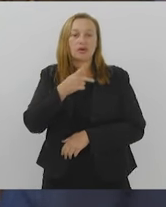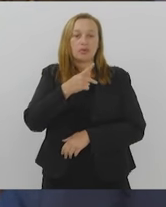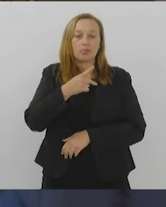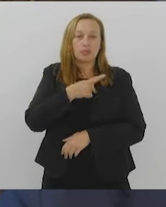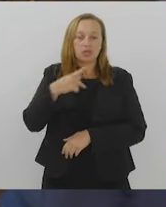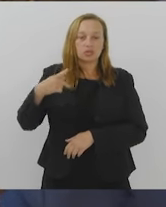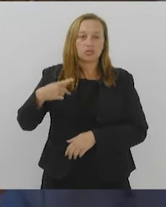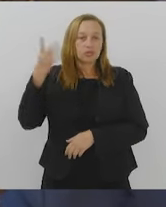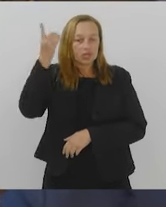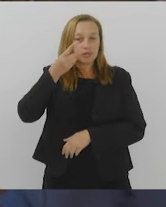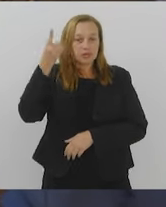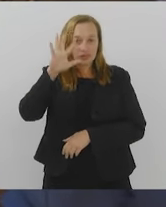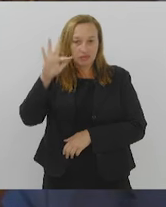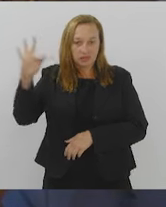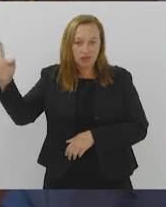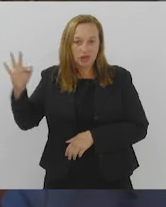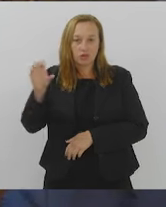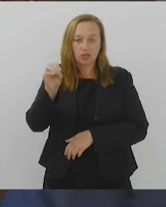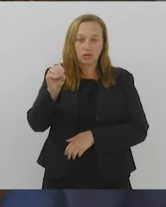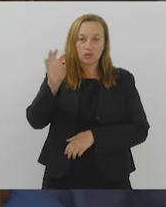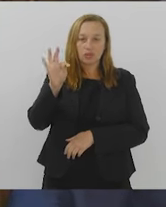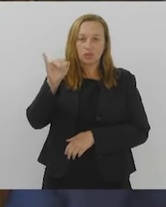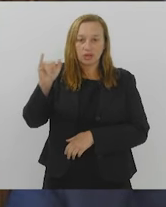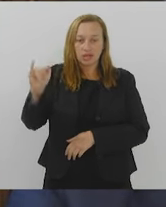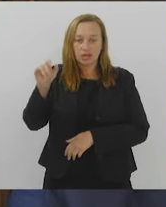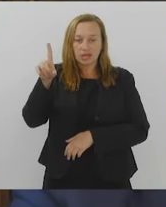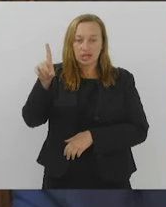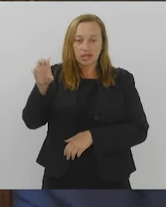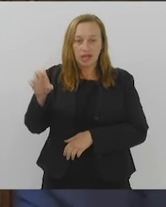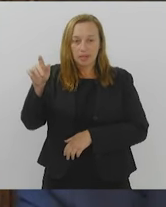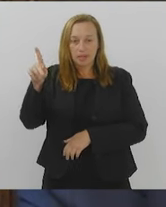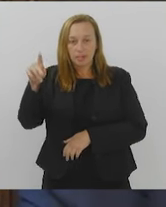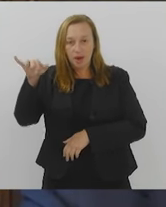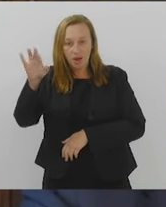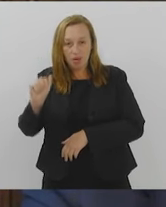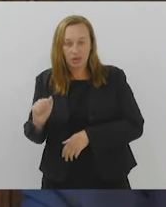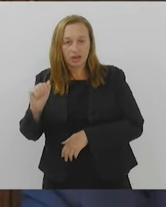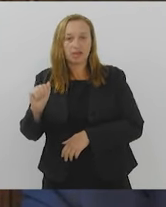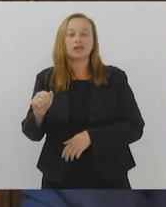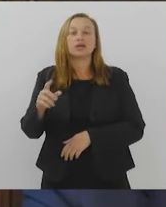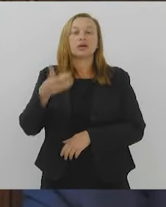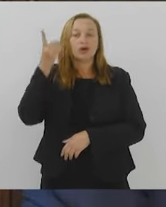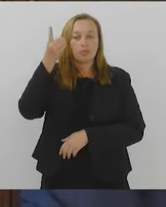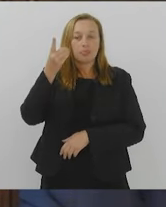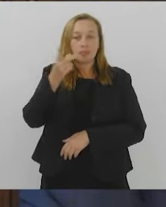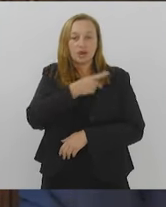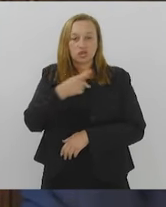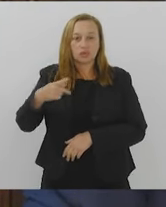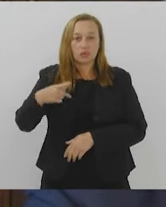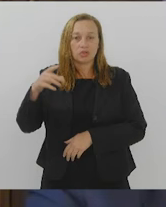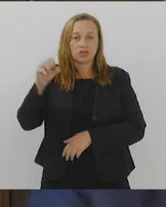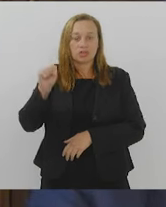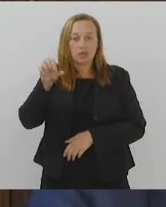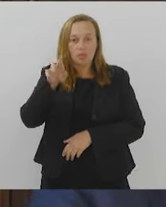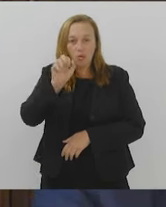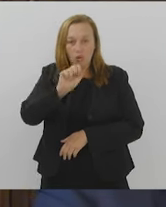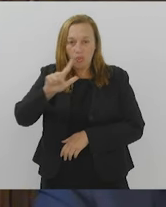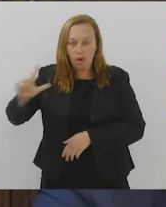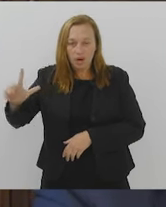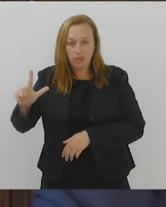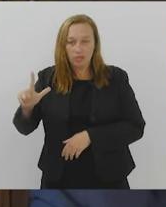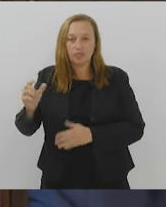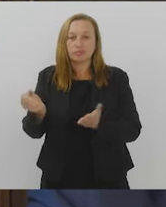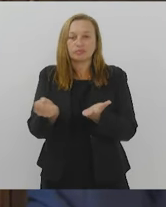de sangue, Otônio de Paula, ao pastor Samuel e deputado, pastor e deputado Samuel